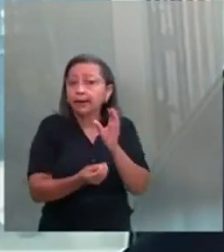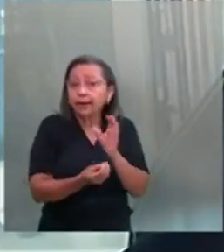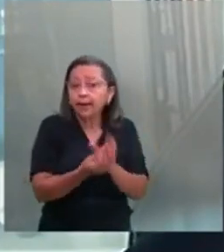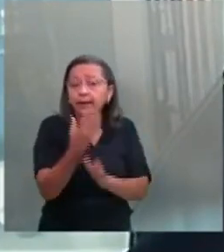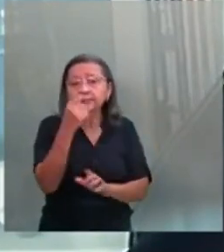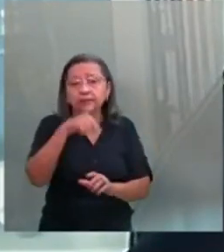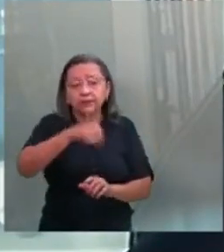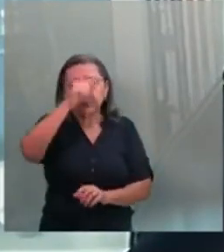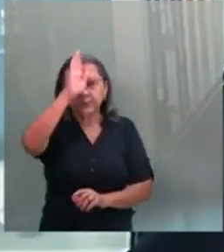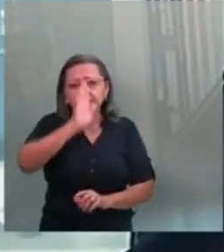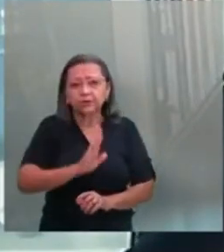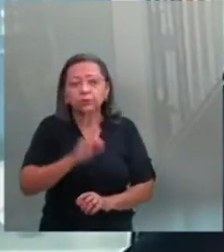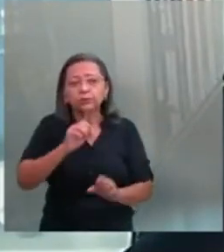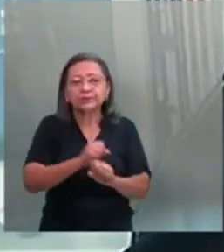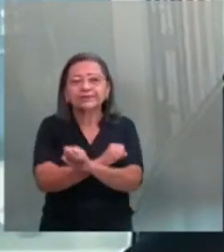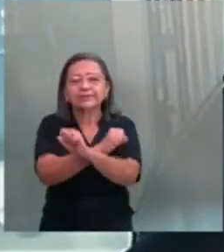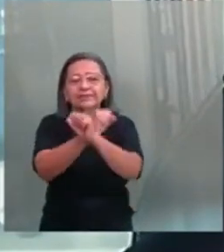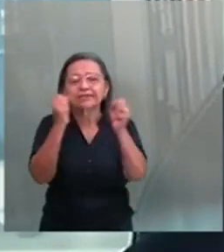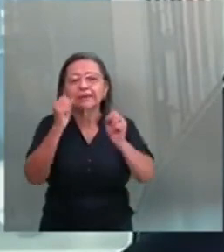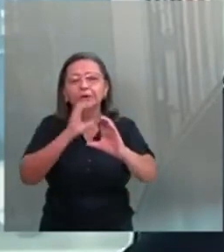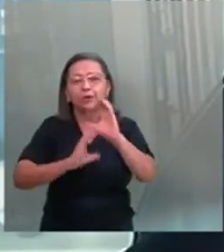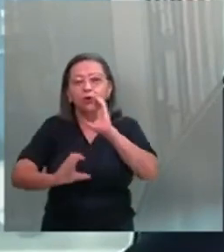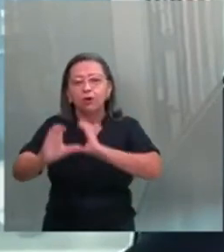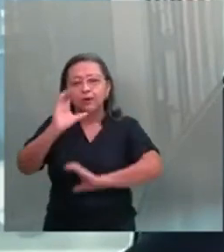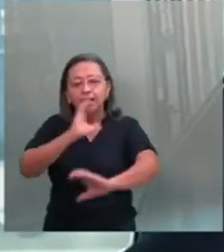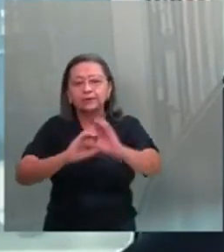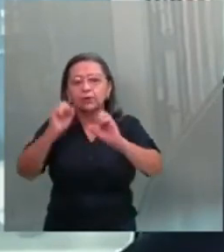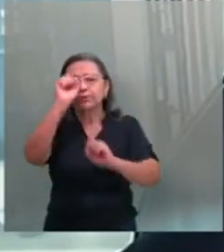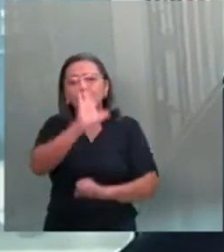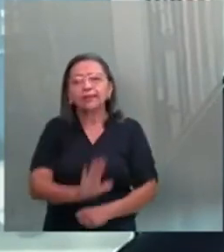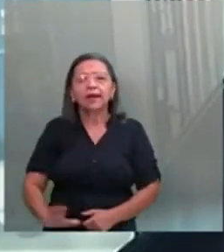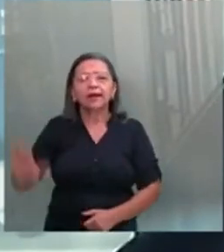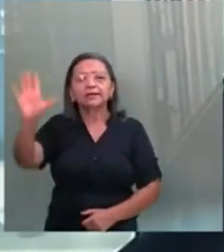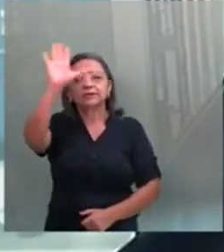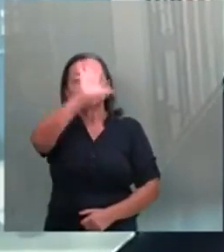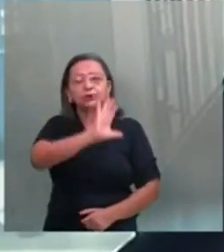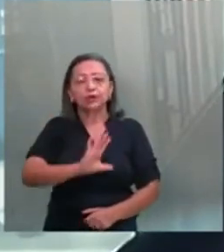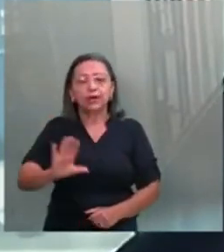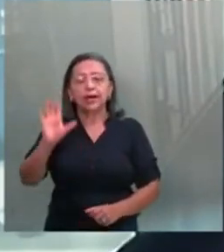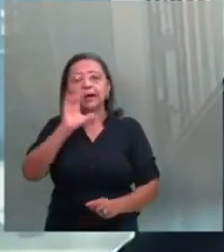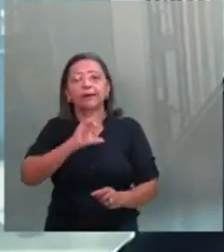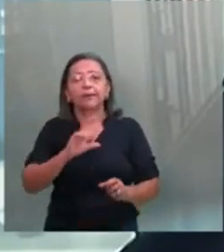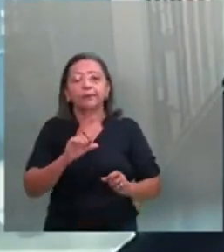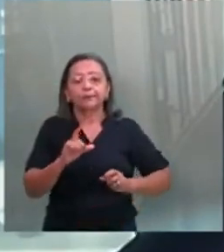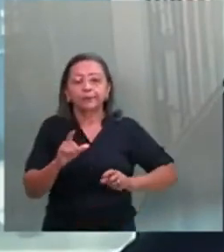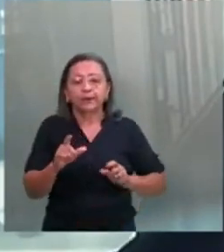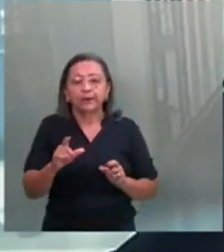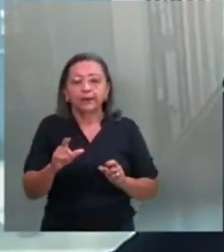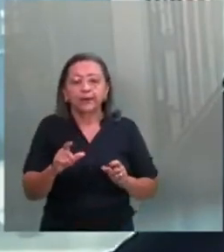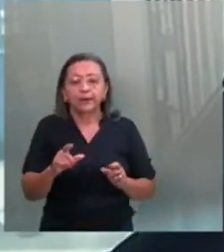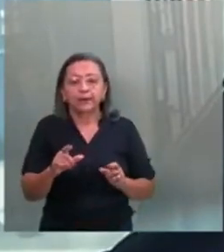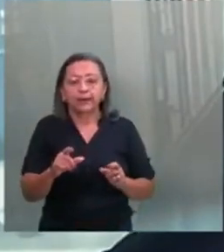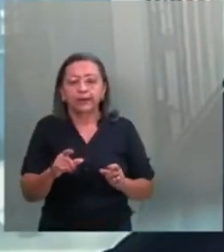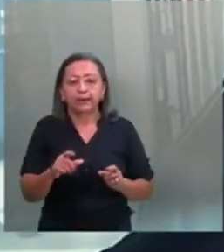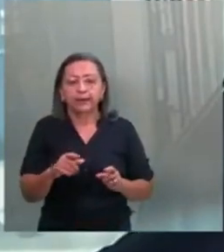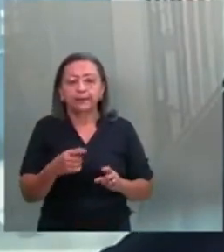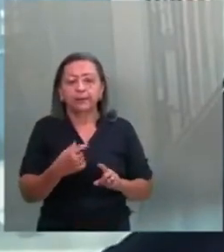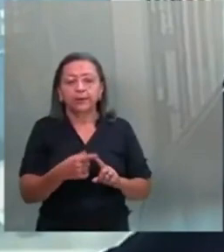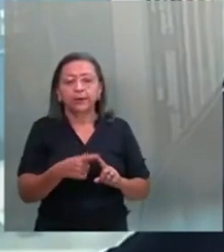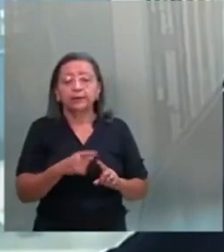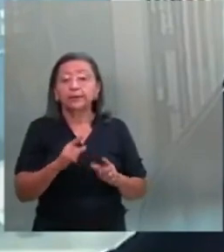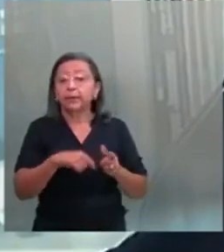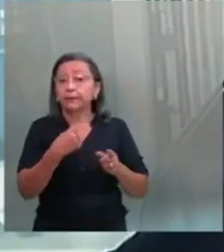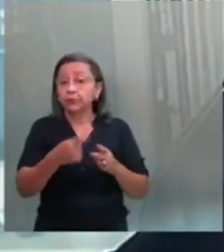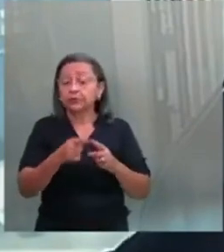no Brasil um sistema de comunicação nacional. Veio a Câmara, veio a Justiça, tá? Depois vieram